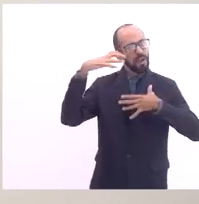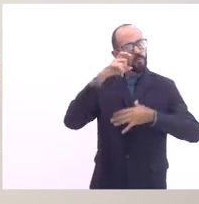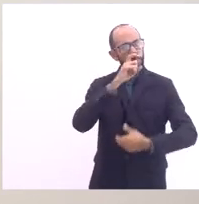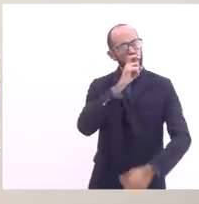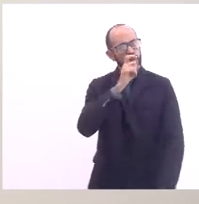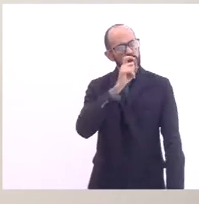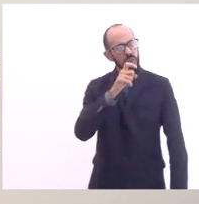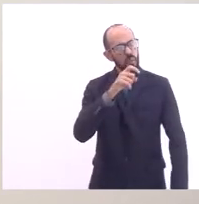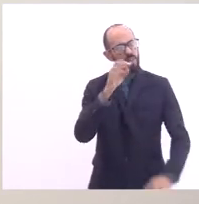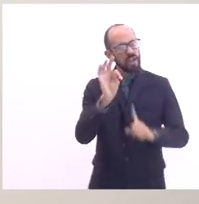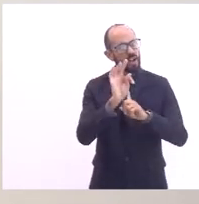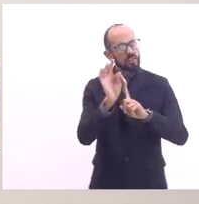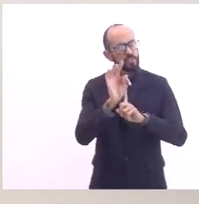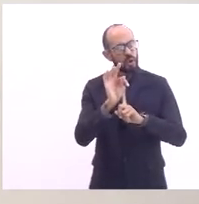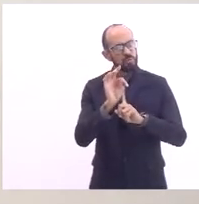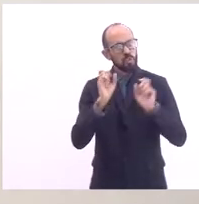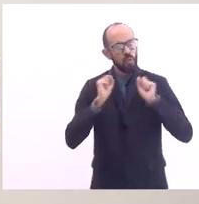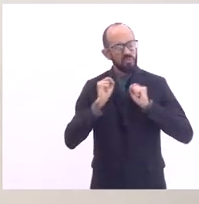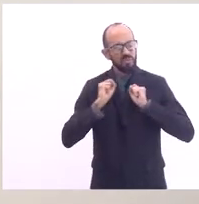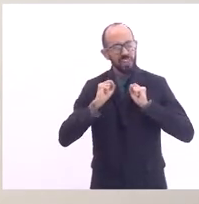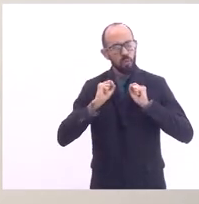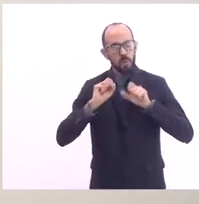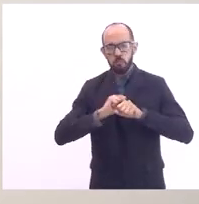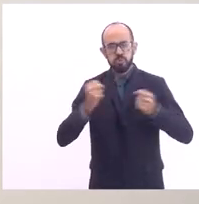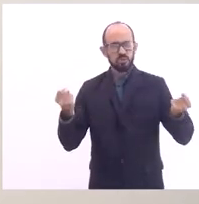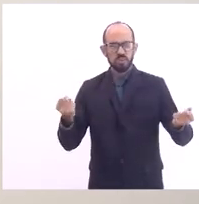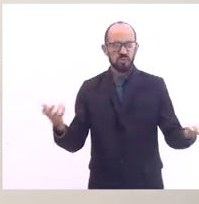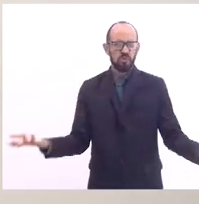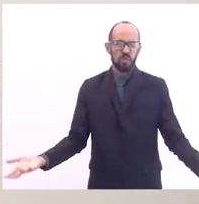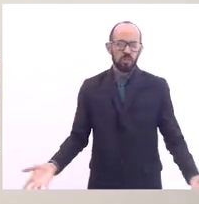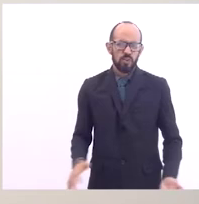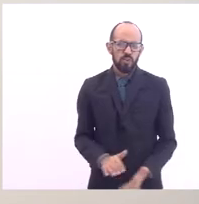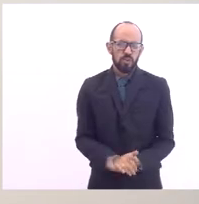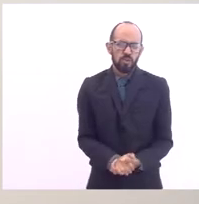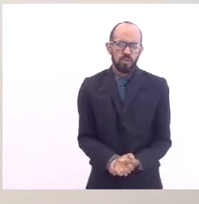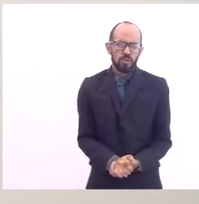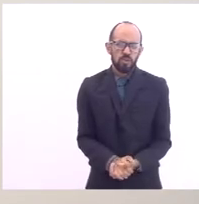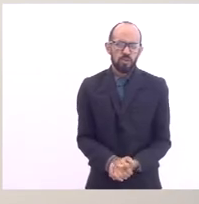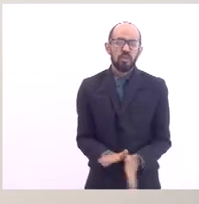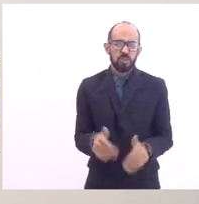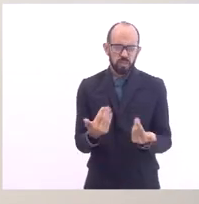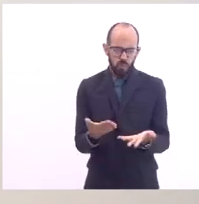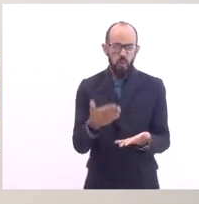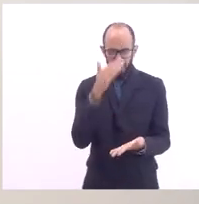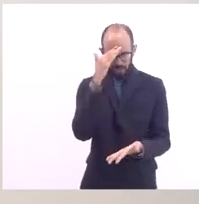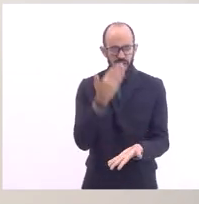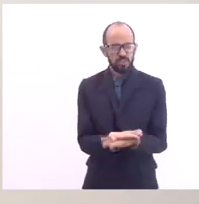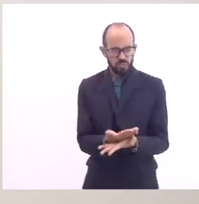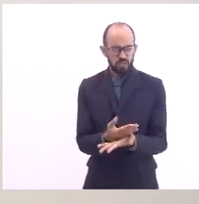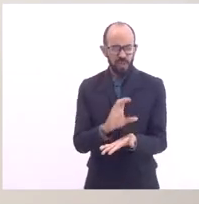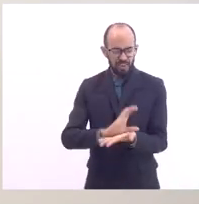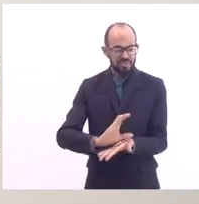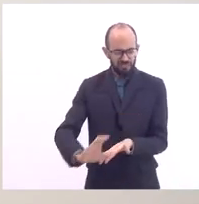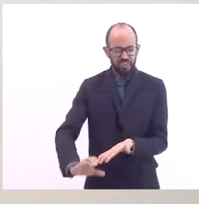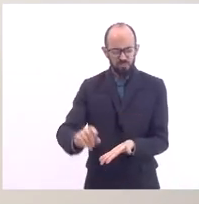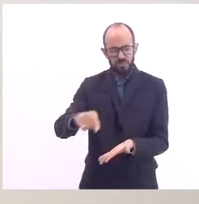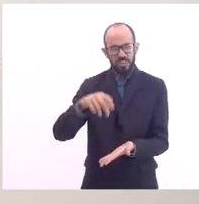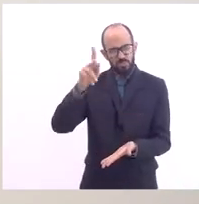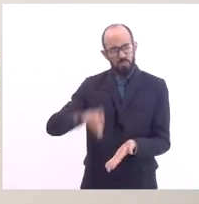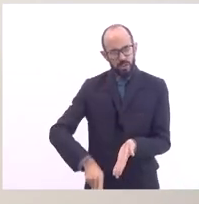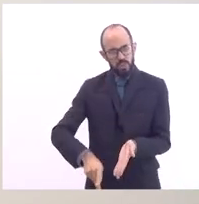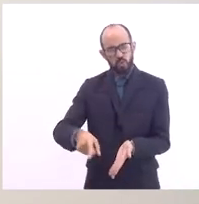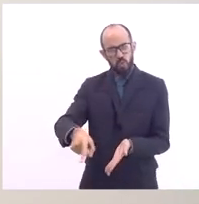qualquer um, não. Então, eu acredito que, havendo esse investimento em pessoas, qualificação